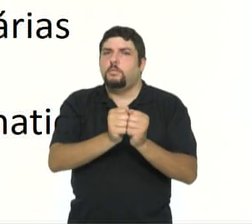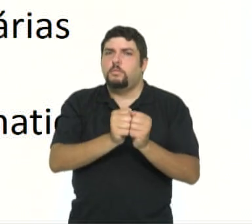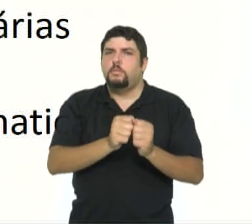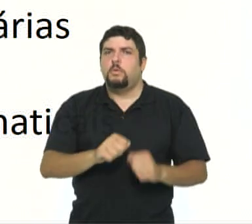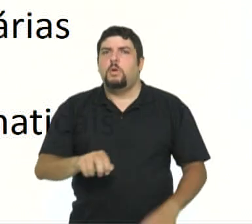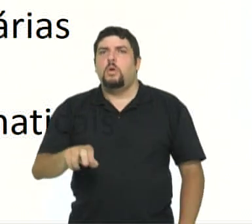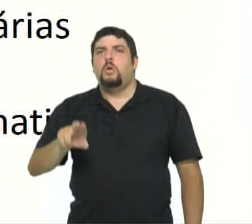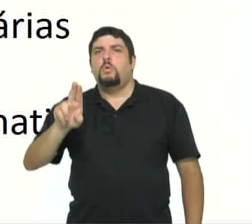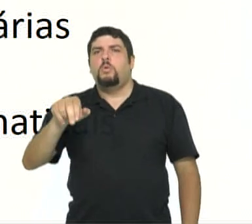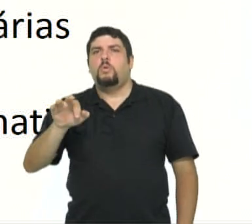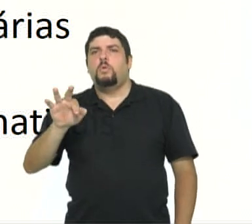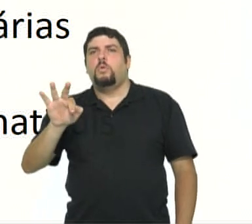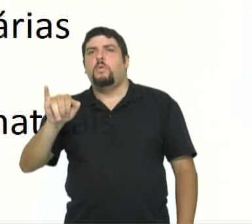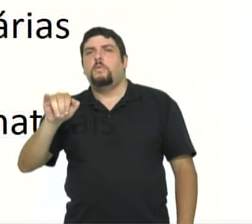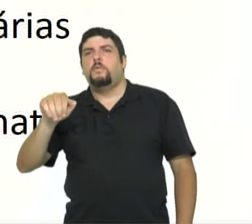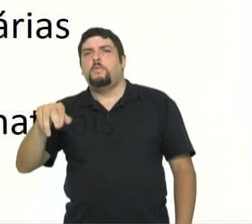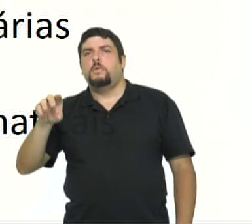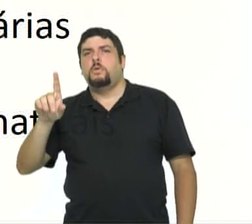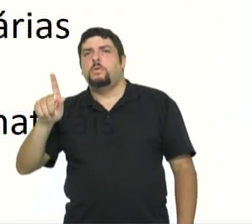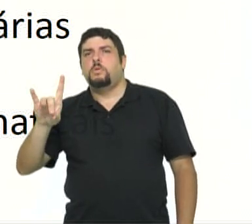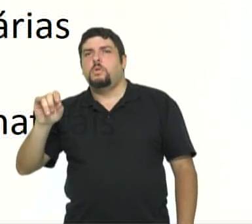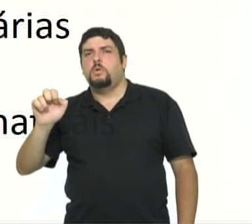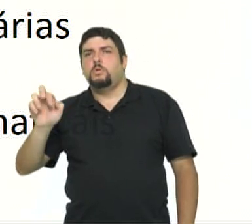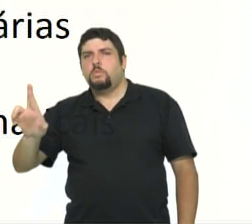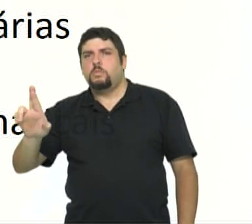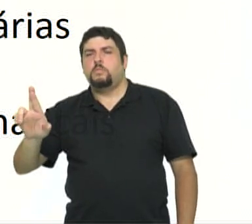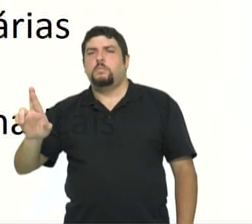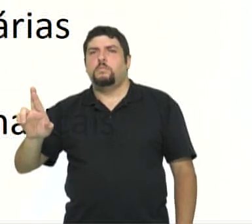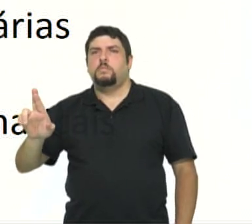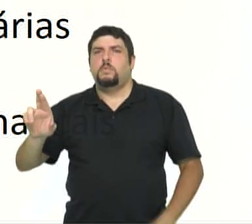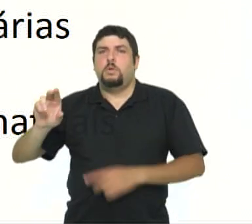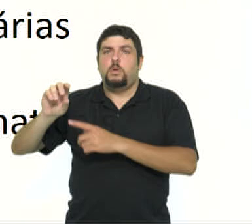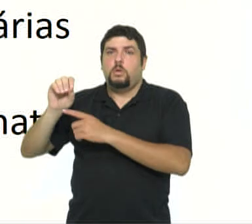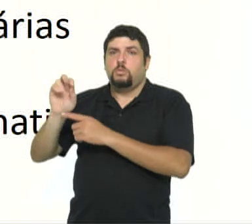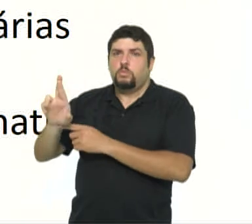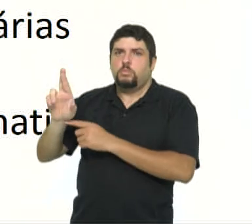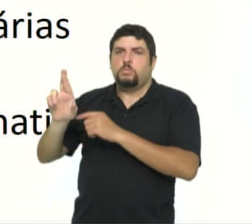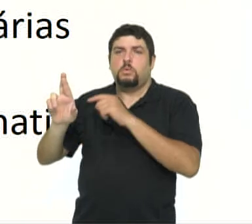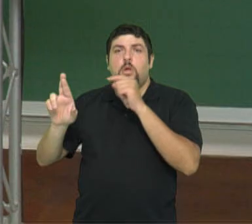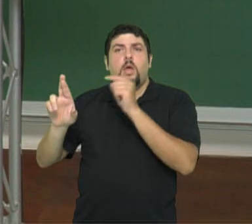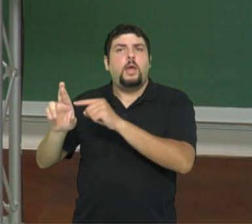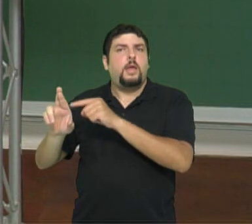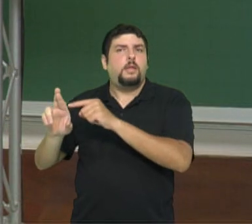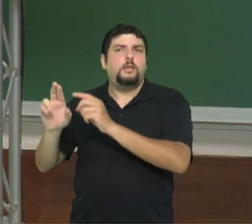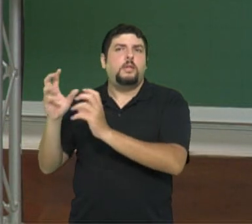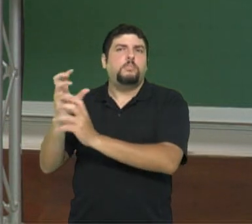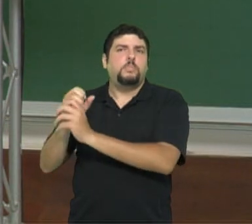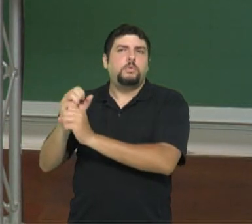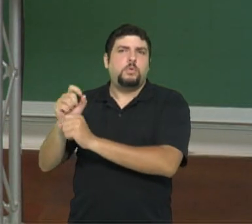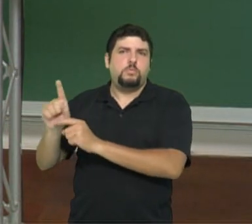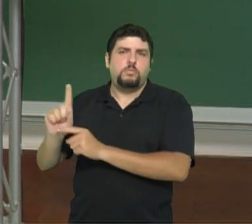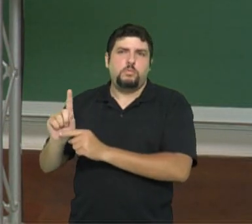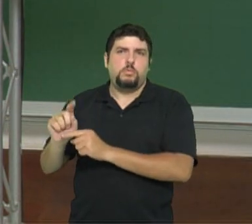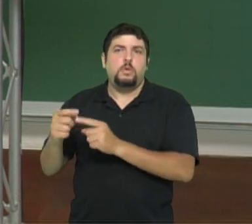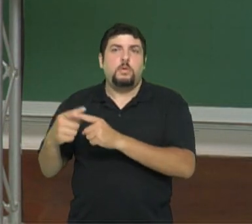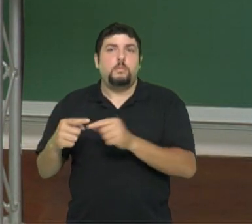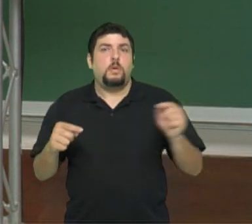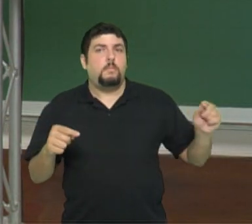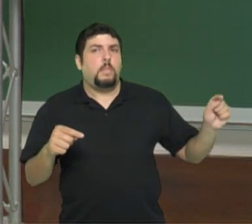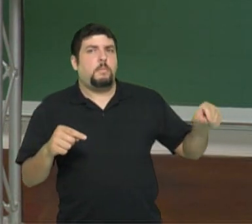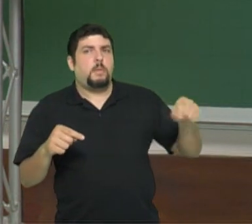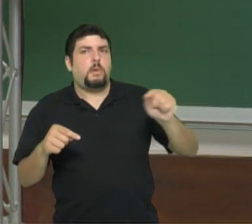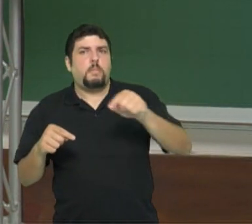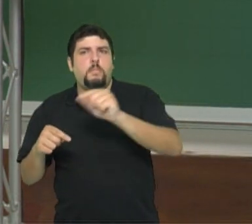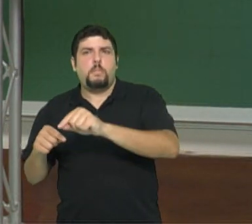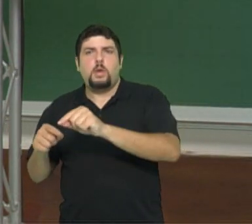Um fingidor. A última sílaba não é contada aqui, porque nós contamos até a última sílaba